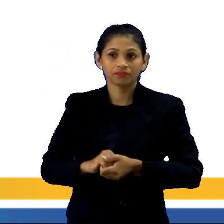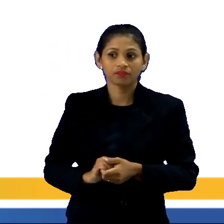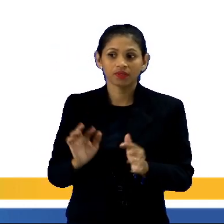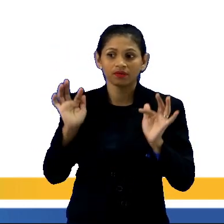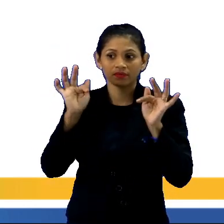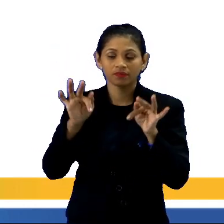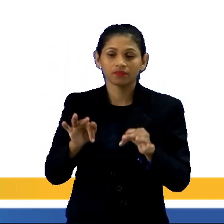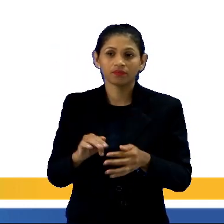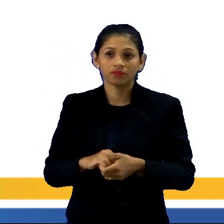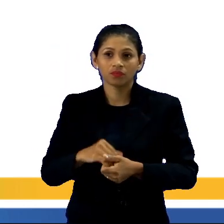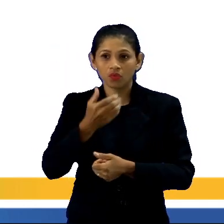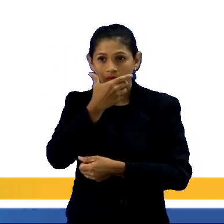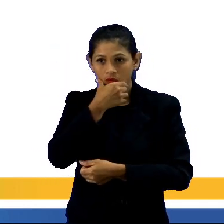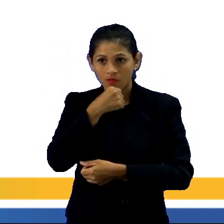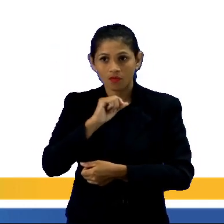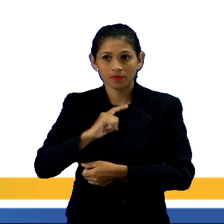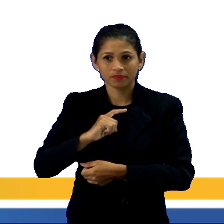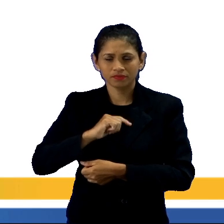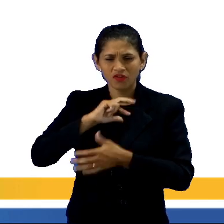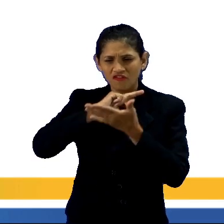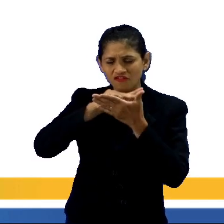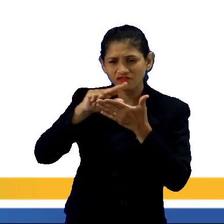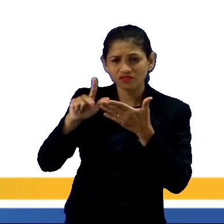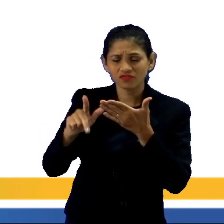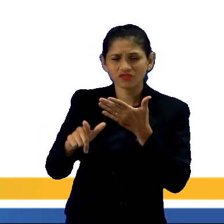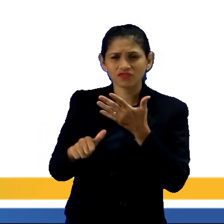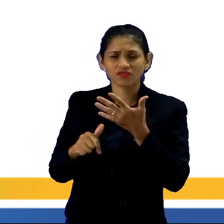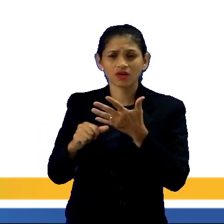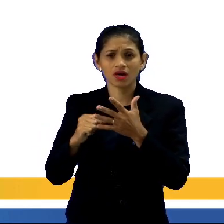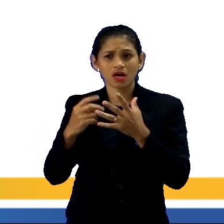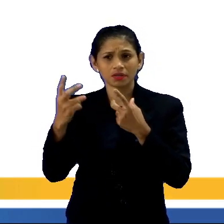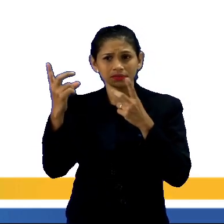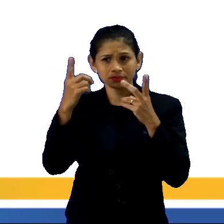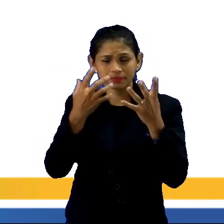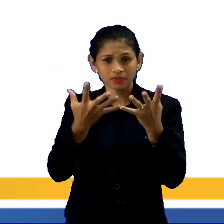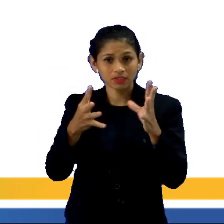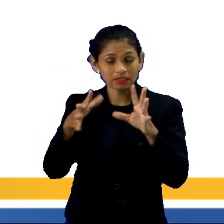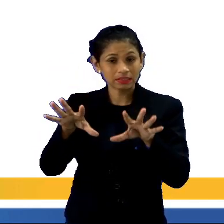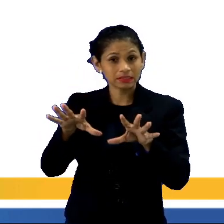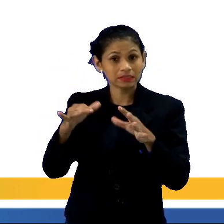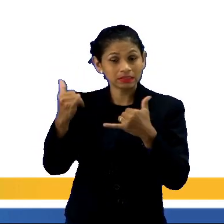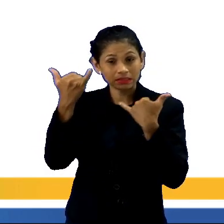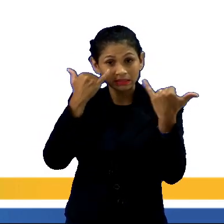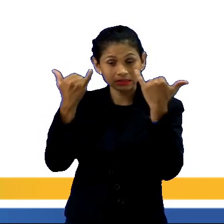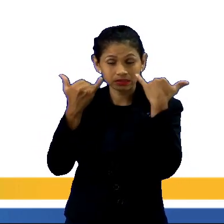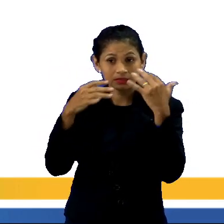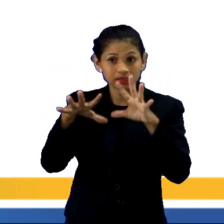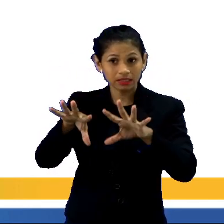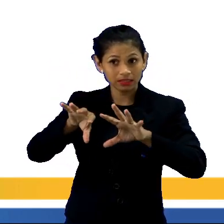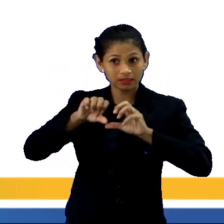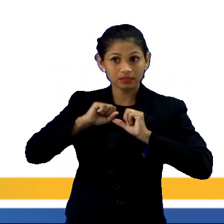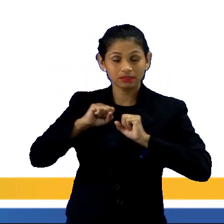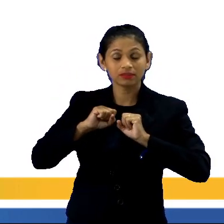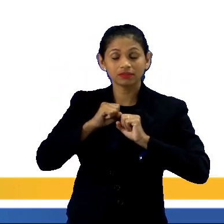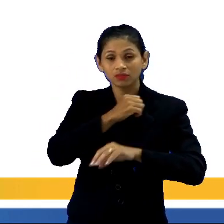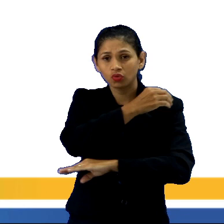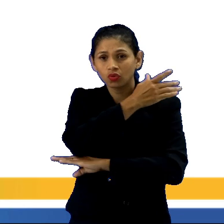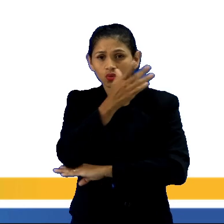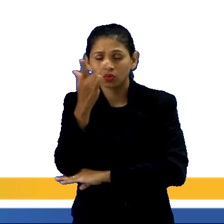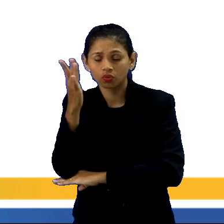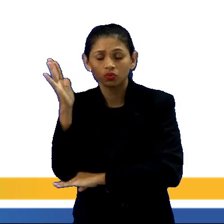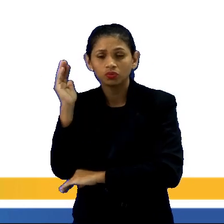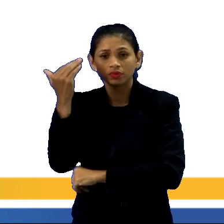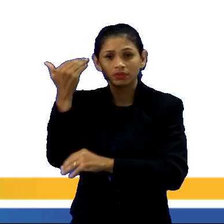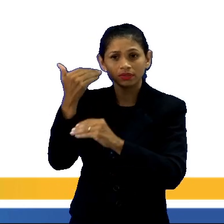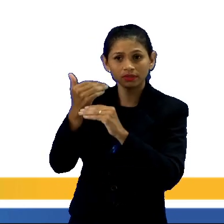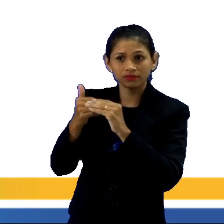seguinte: o homem possui diversos receptores sensoriais através dos quais recebe informações do meio ambiente, enviando-os ao encéfalo